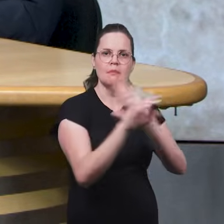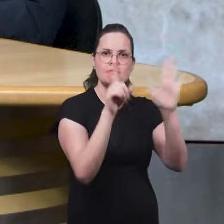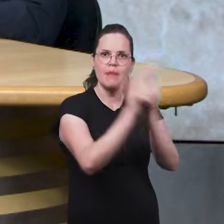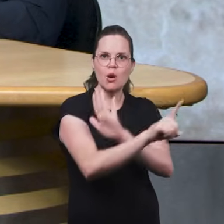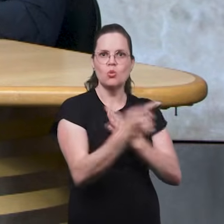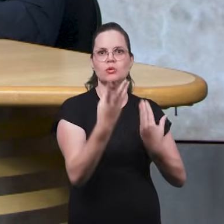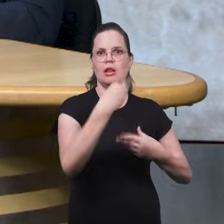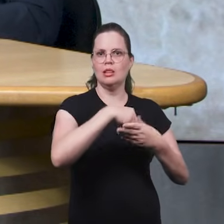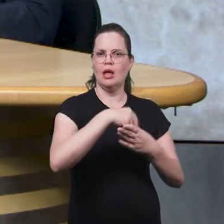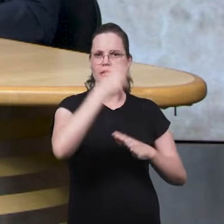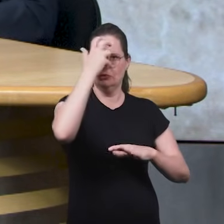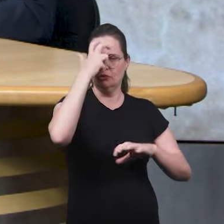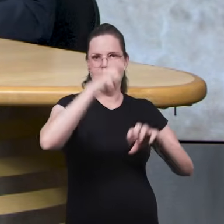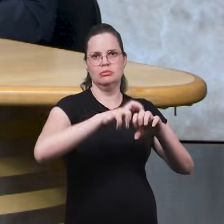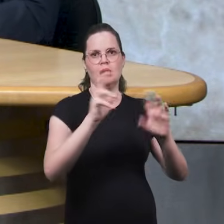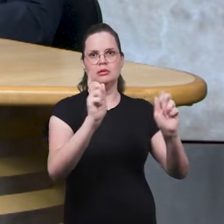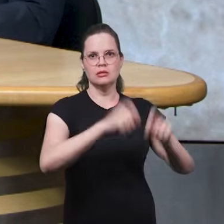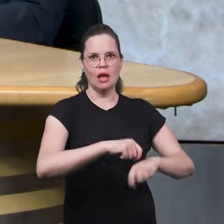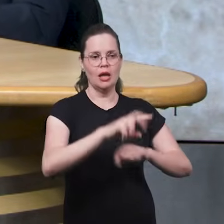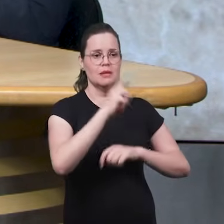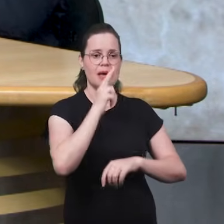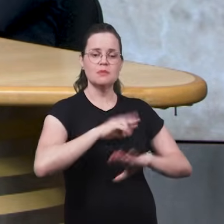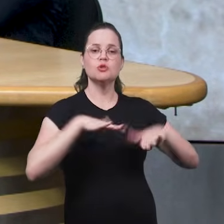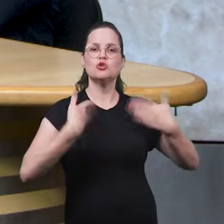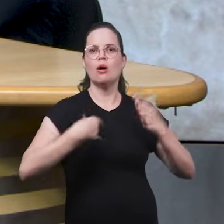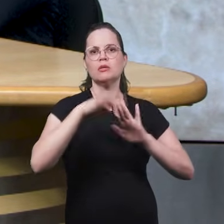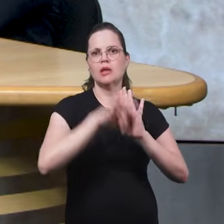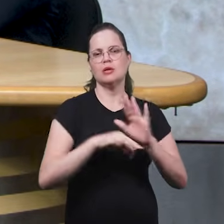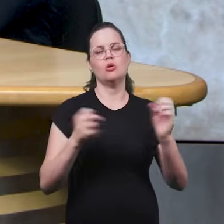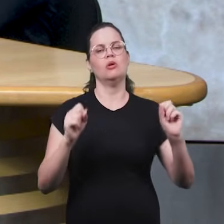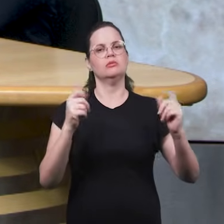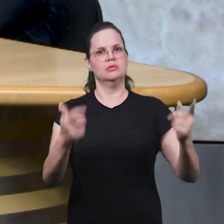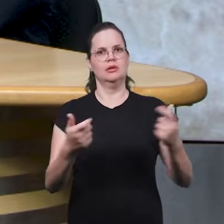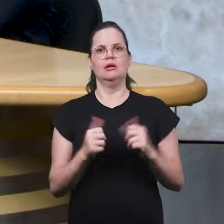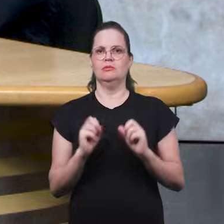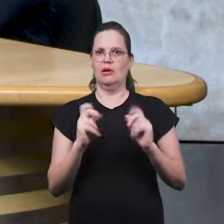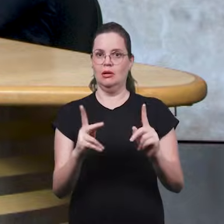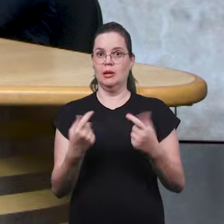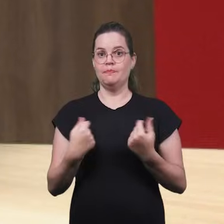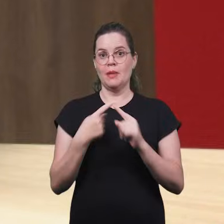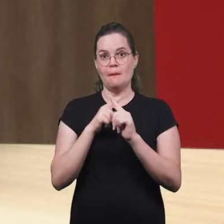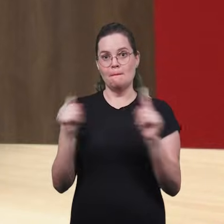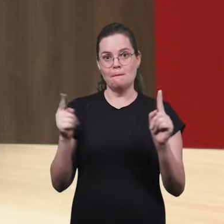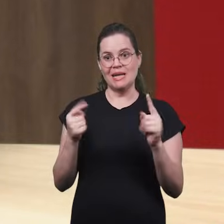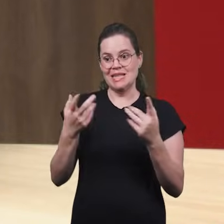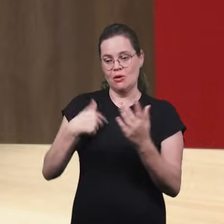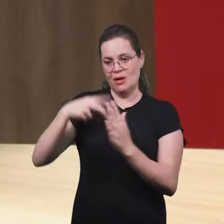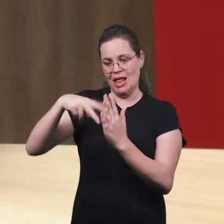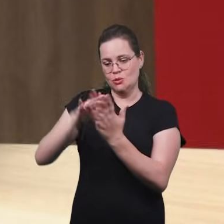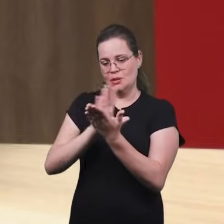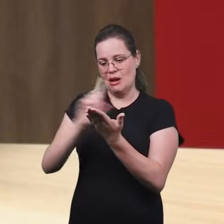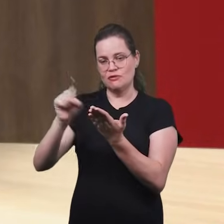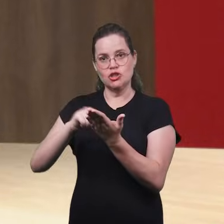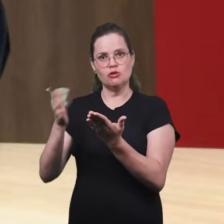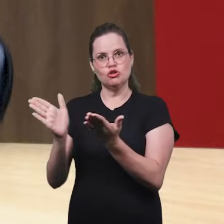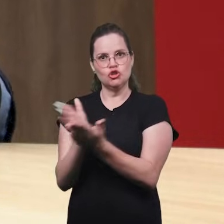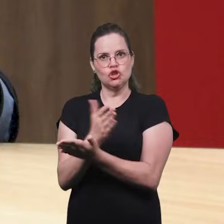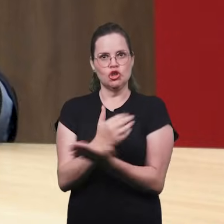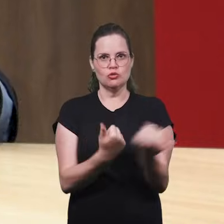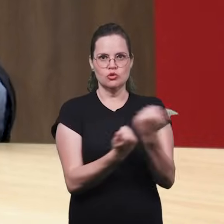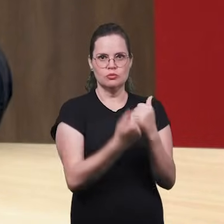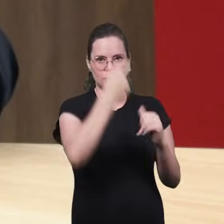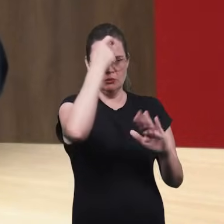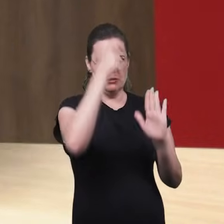trocar a leitura da palavra pela inteligência artificial. Não é isso. Mas perceba que ela vai me dar mais